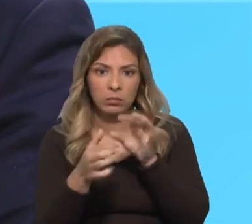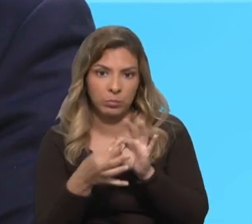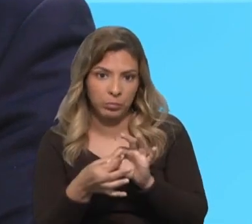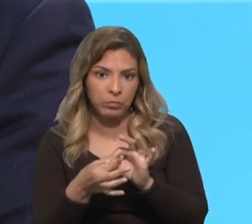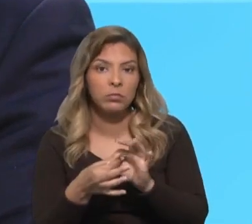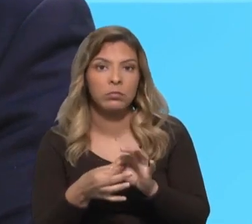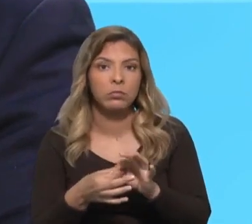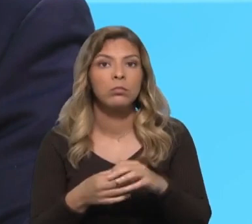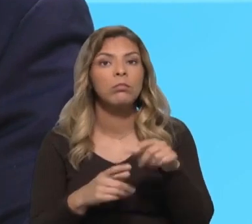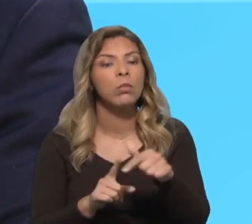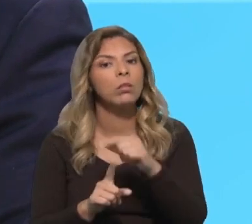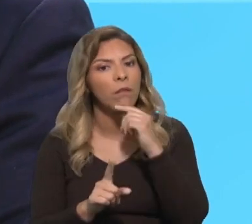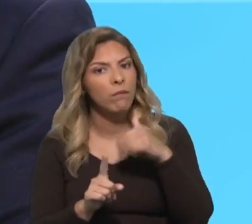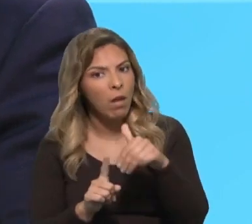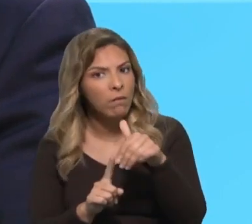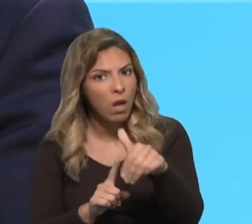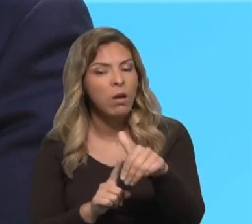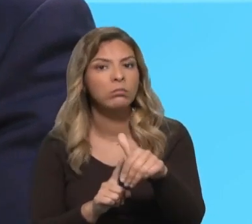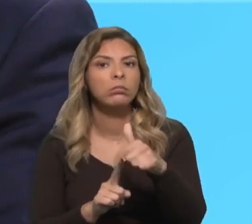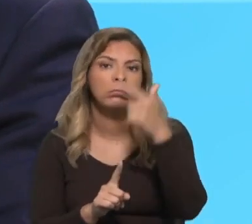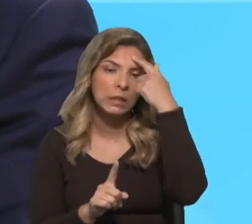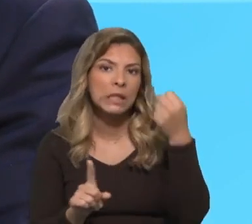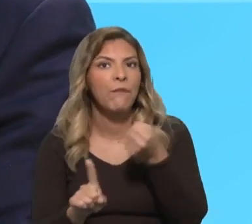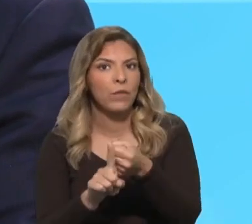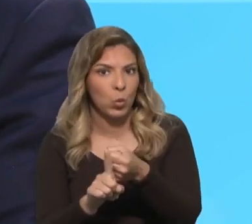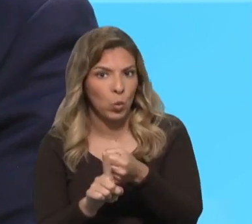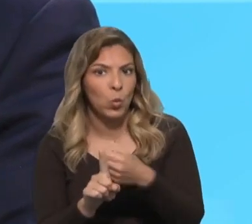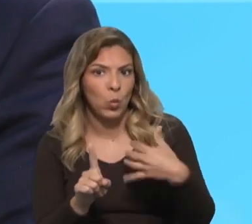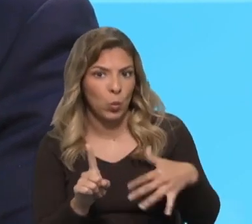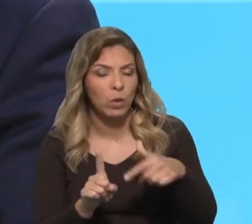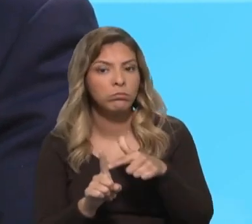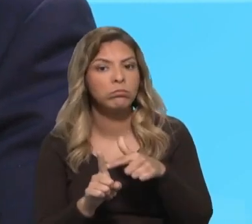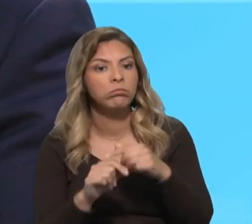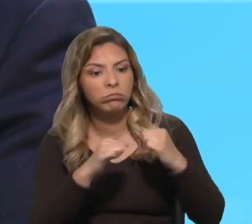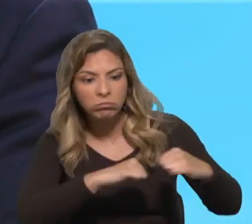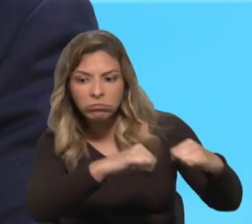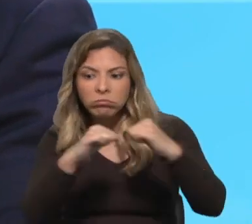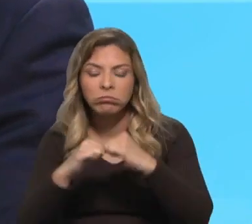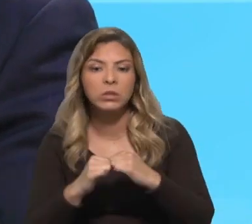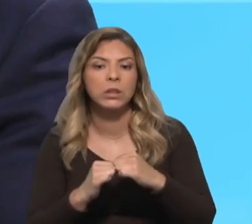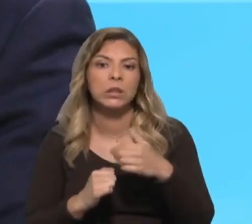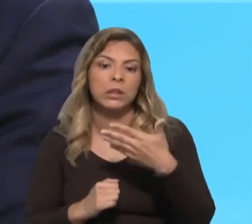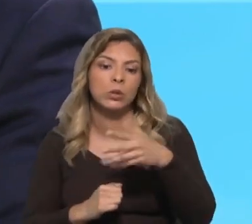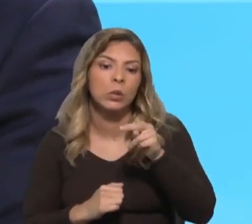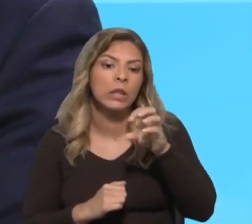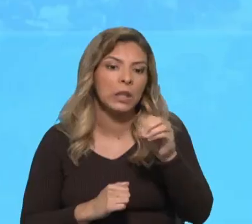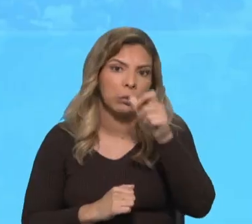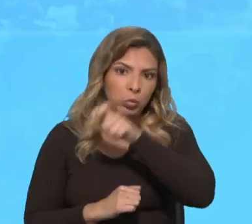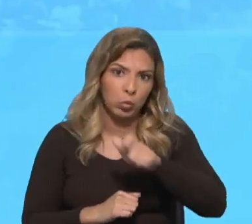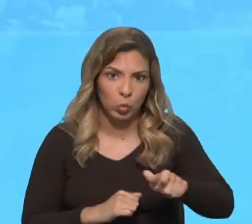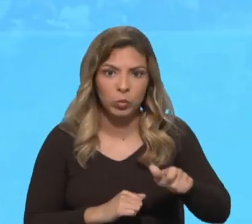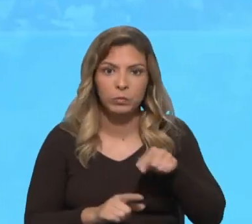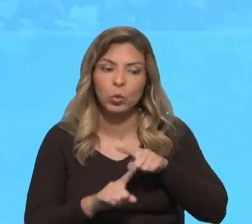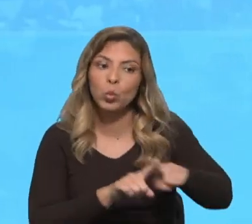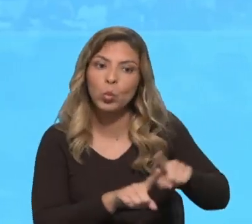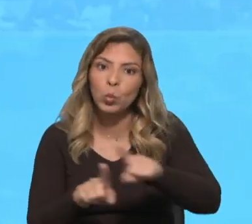também manifestará, primeiramente, um desafio de haver um consenso entre cerca de 130 pessoas diferentes, que, tanto como